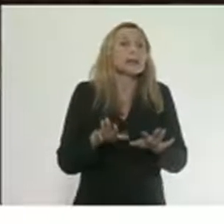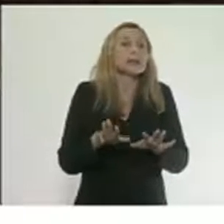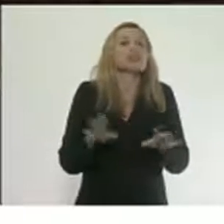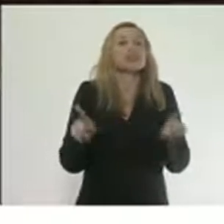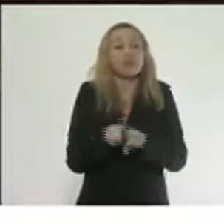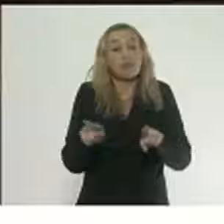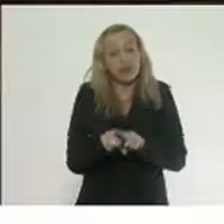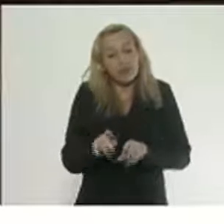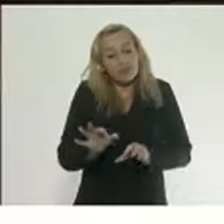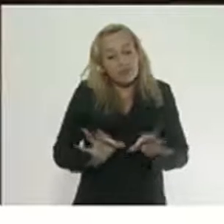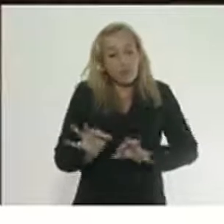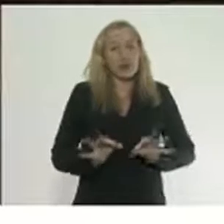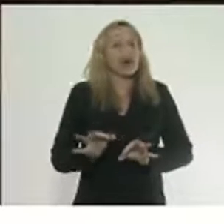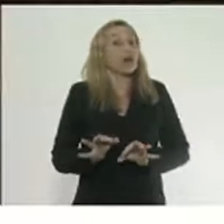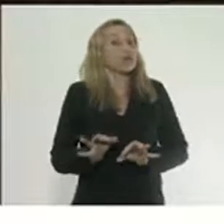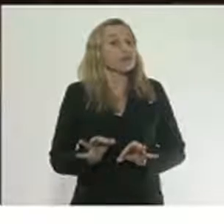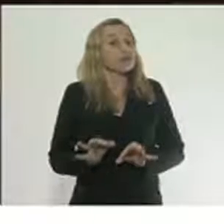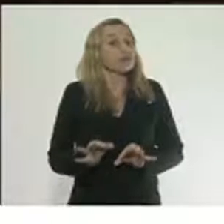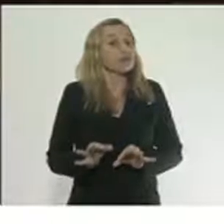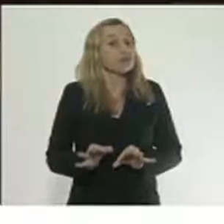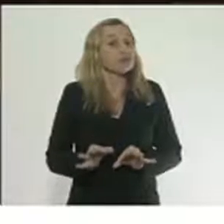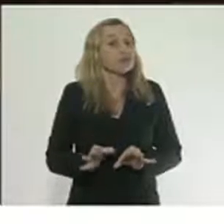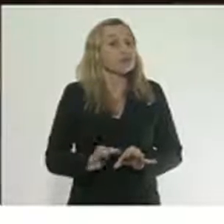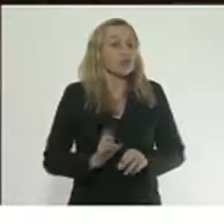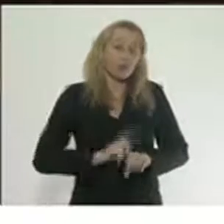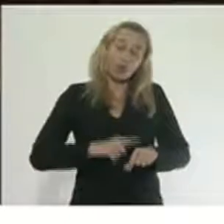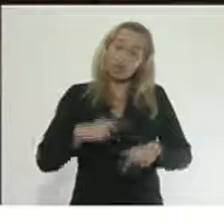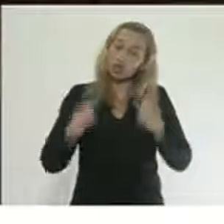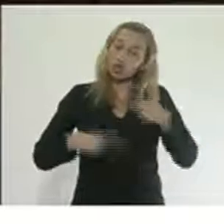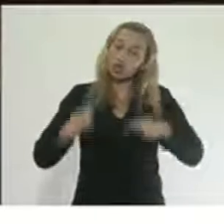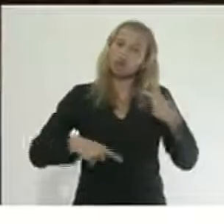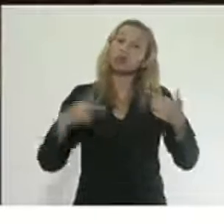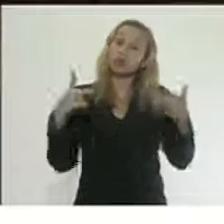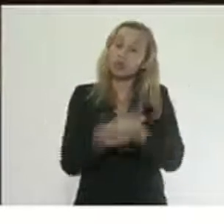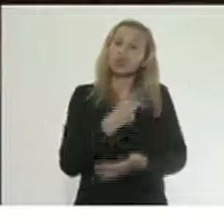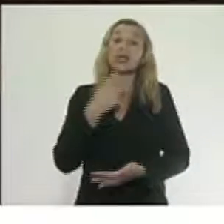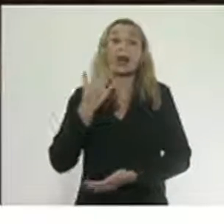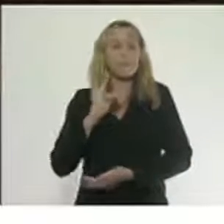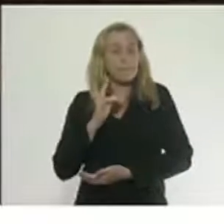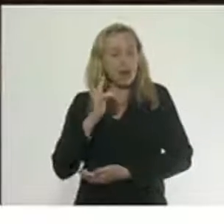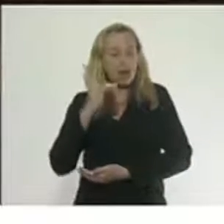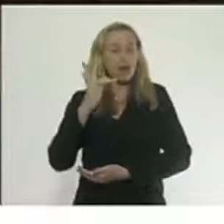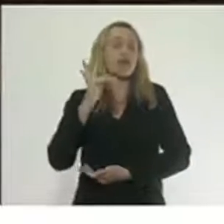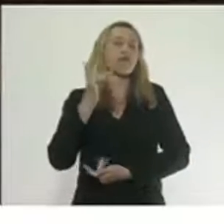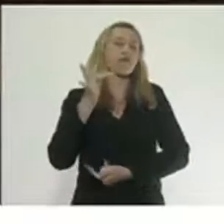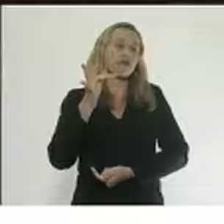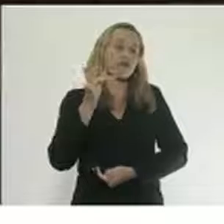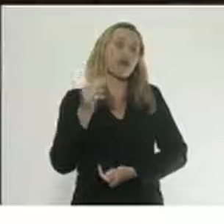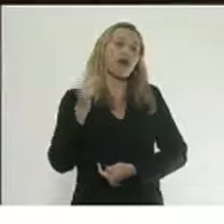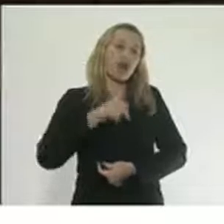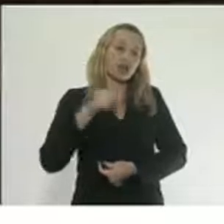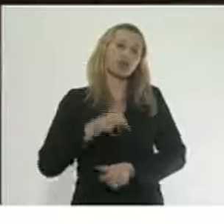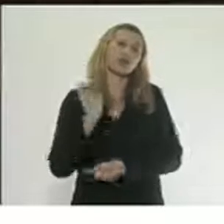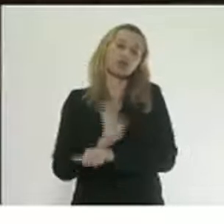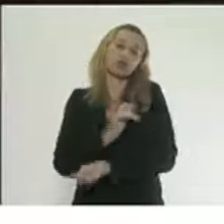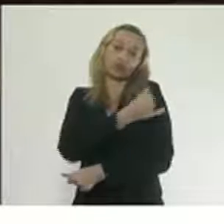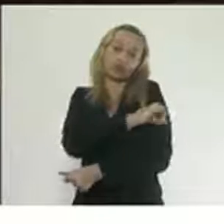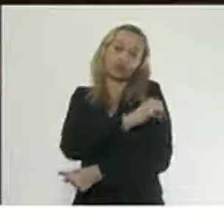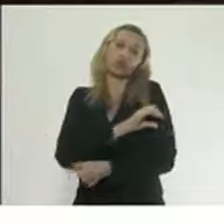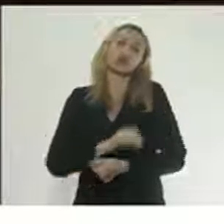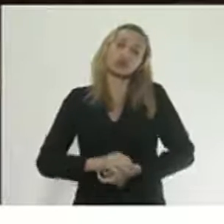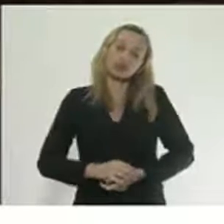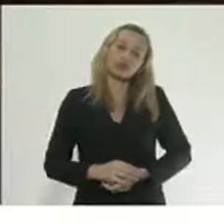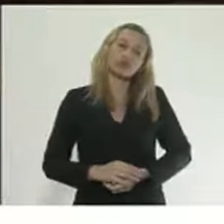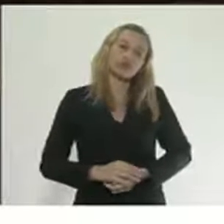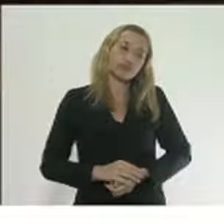nos prepararmos para a discussão que acontecerá logo em seguida aqui no Estado do Rio de Janeiro, nesta